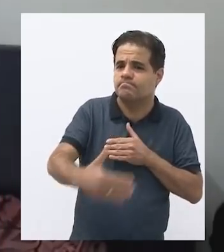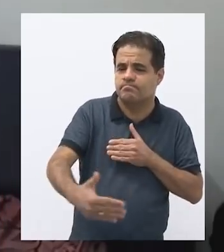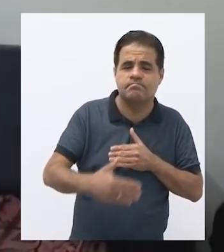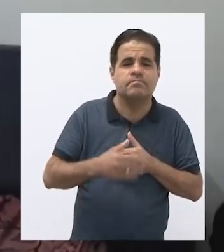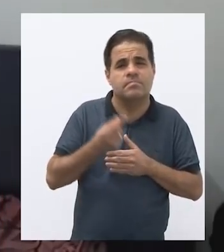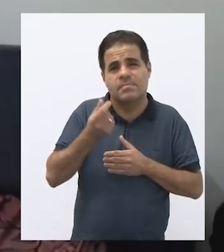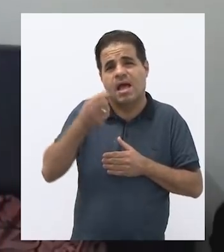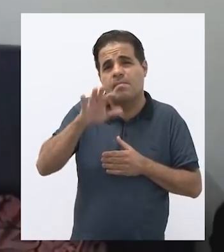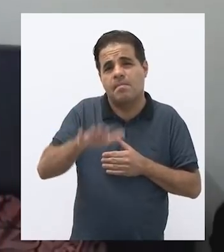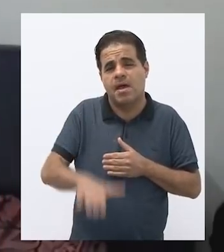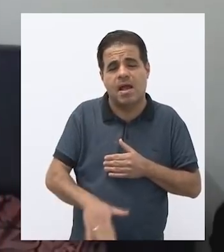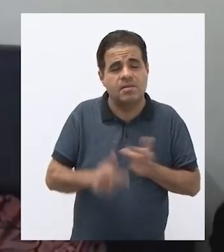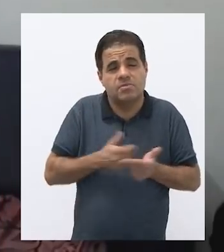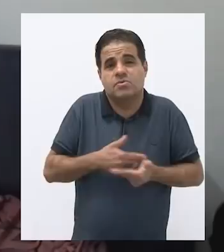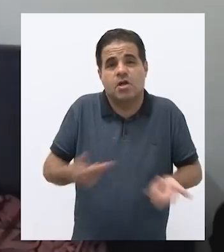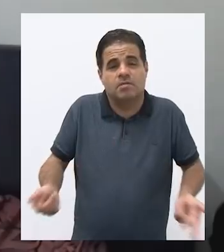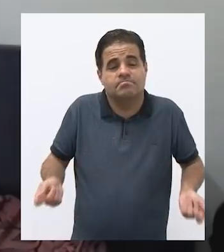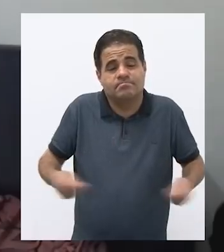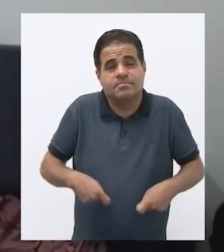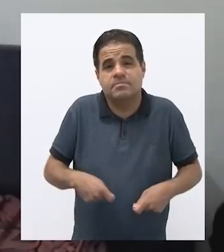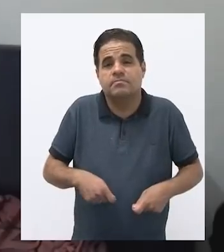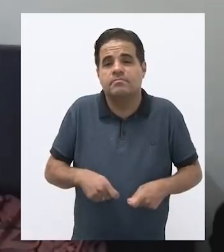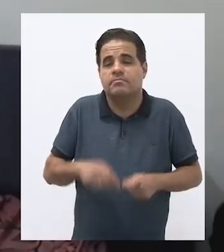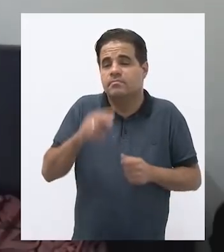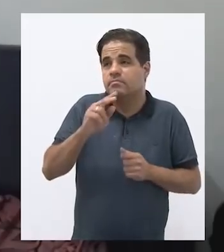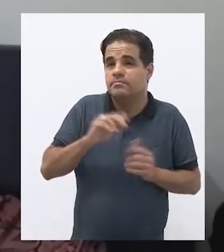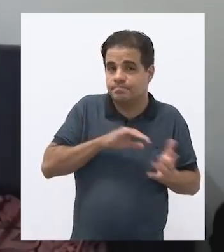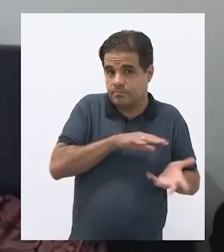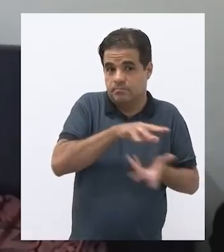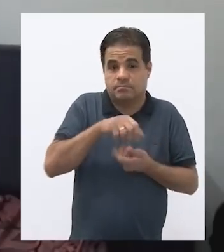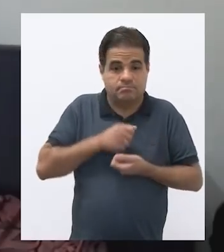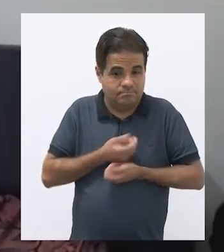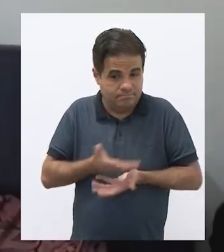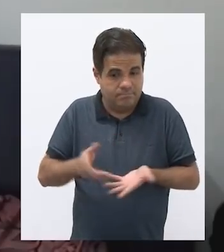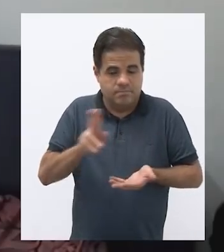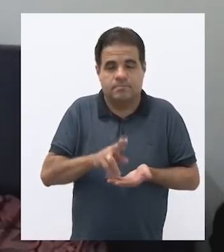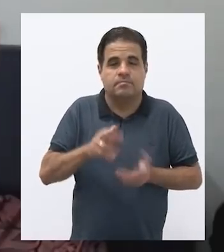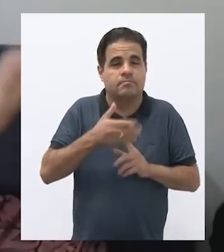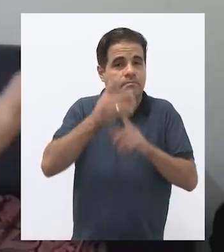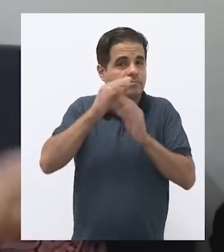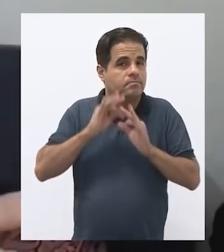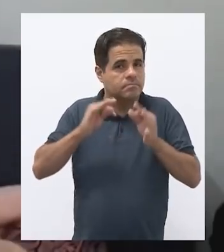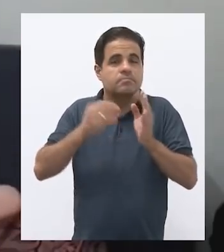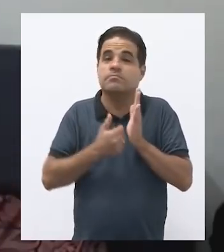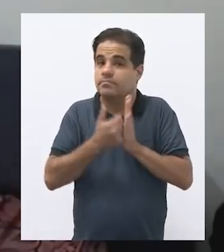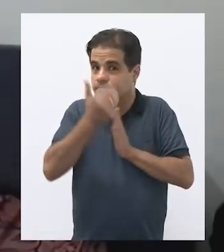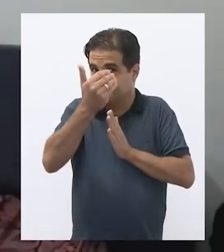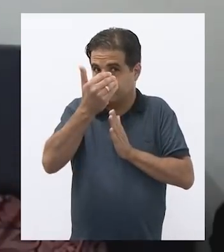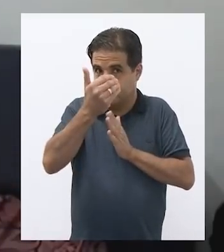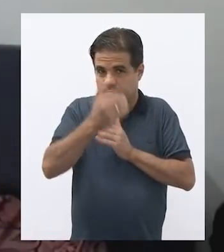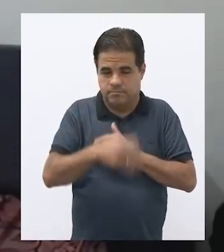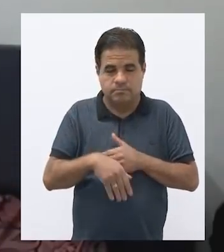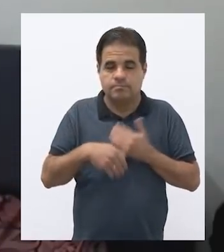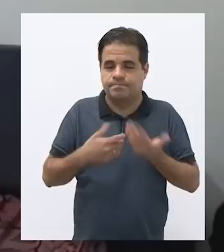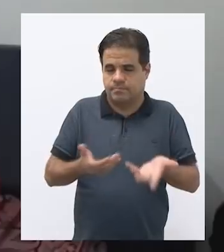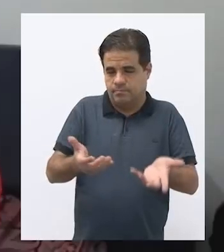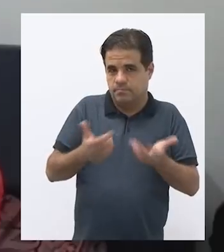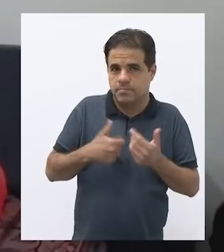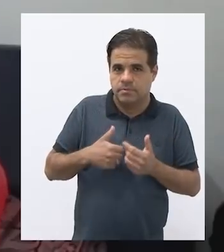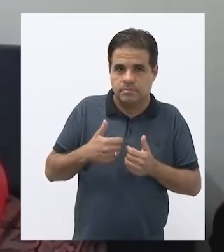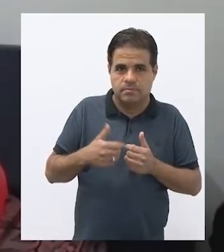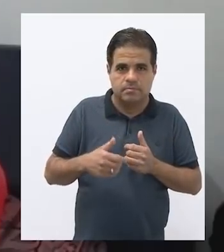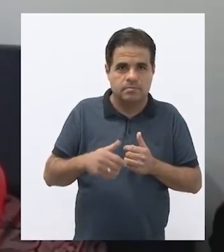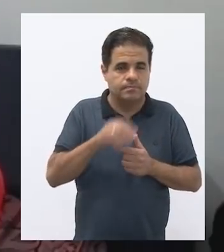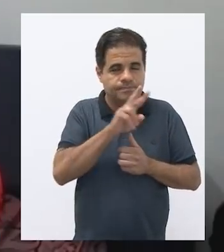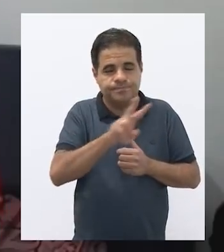mais barato as coisas e que a universalização da utilização da tecnologia aumentasse, né? E eu queria saber aí